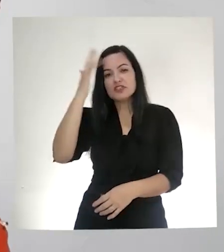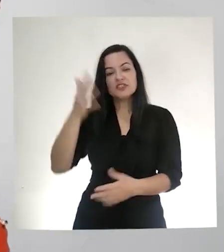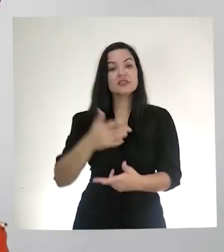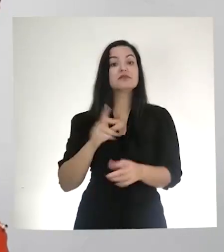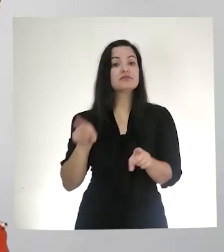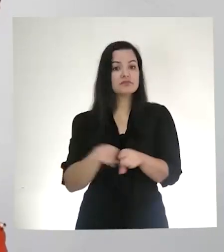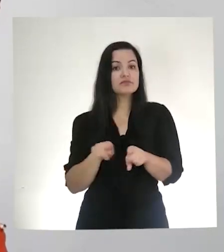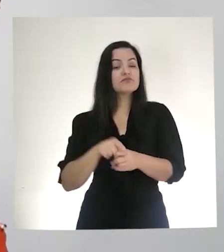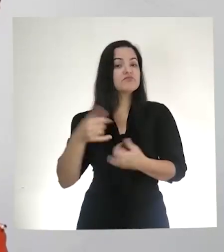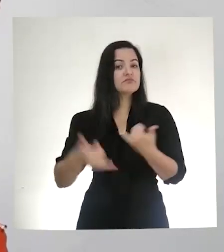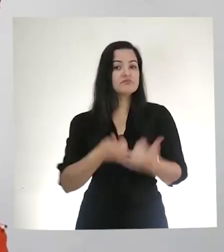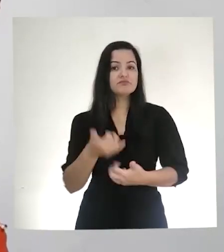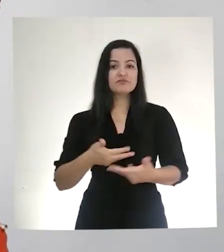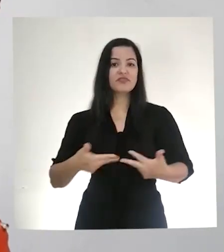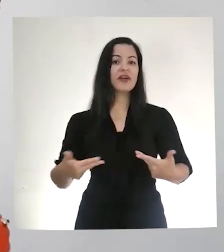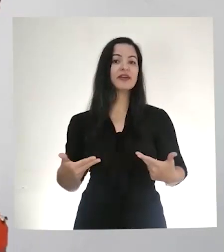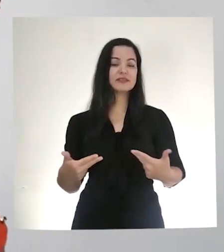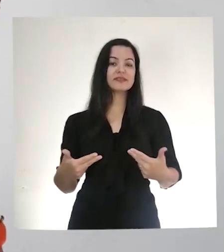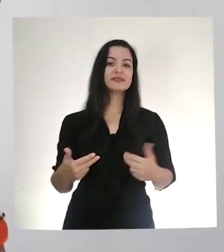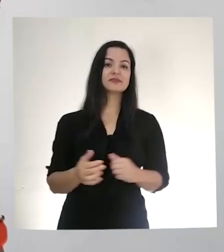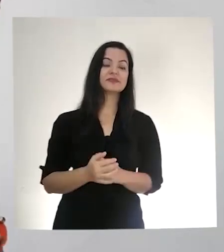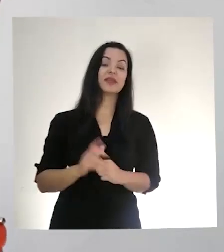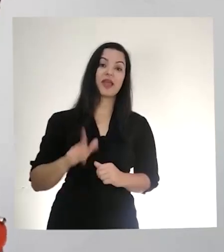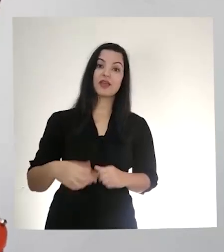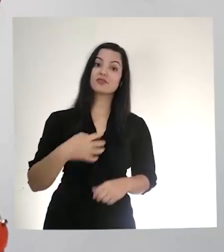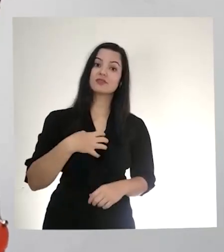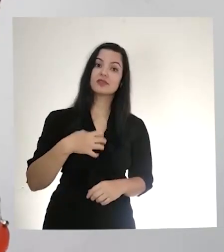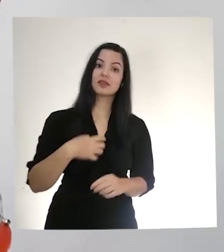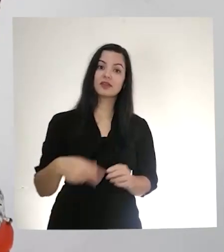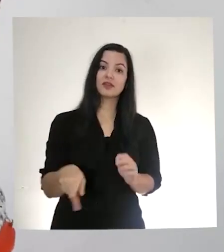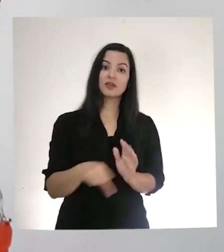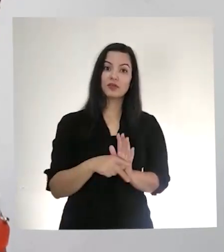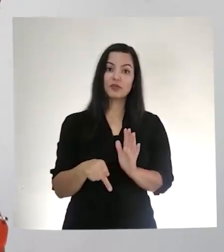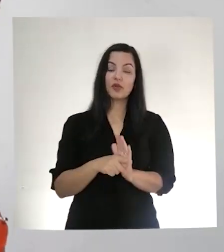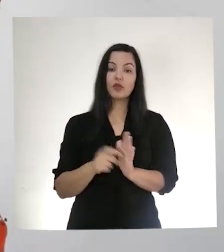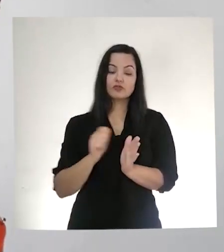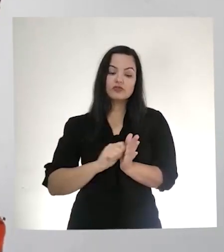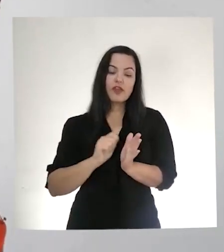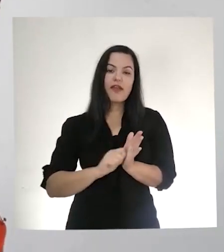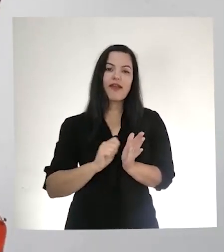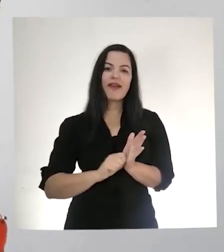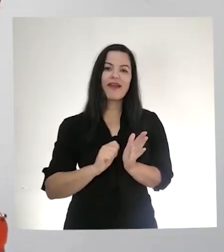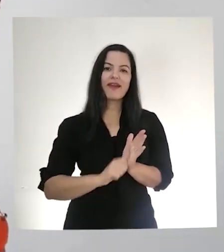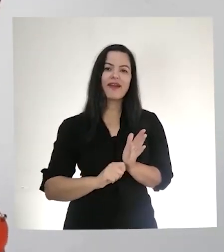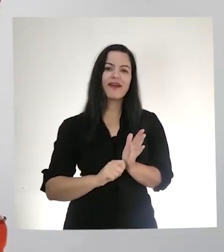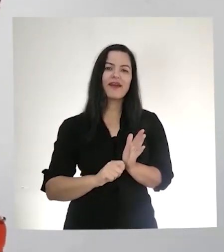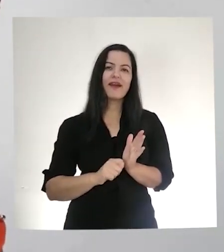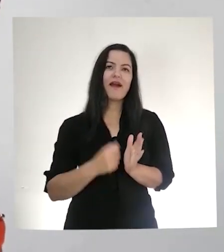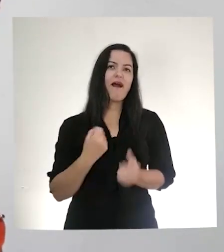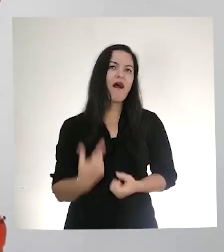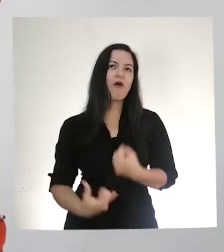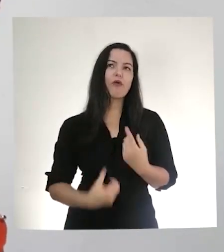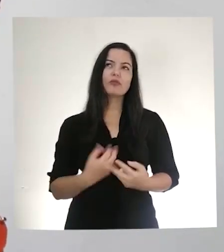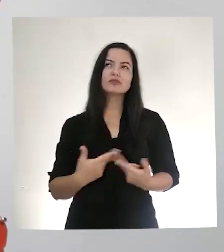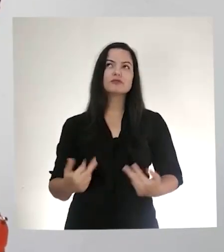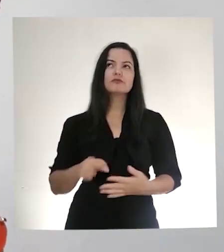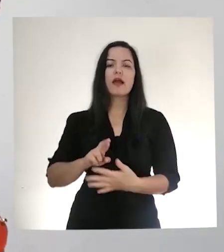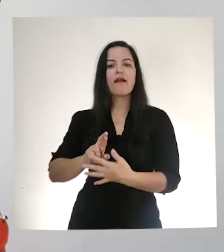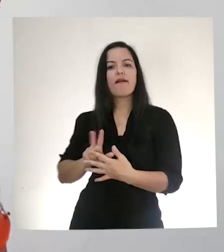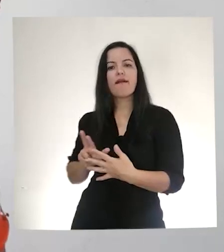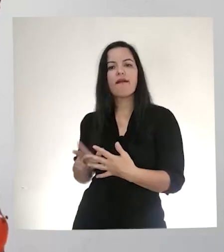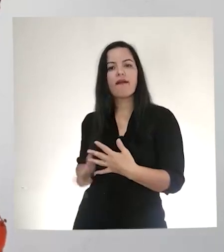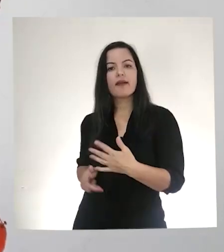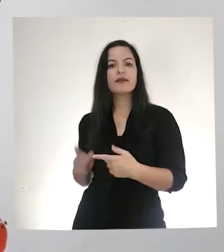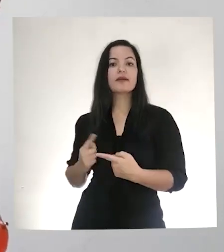incluindo brincadeiras. Então, é uma forma de registrarmos algumas